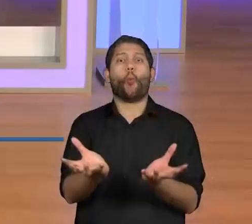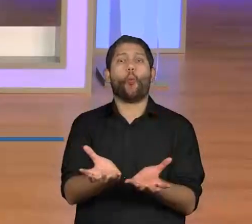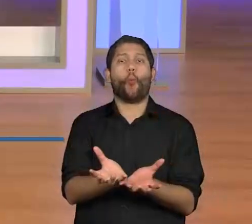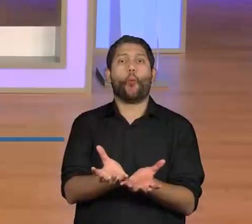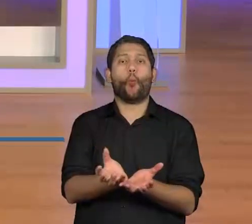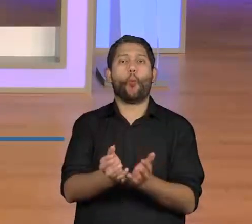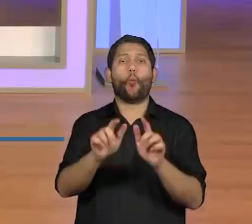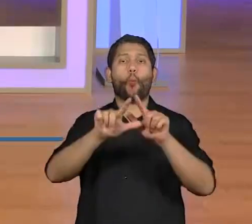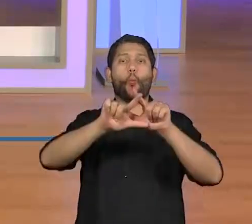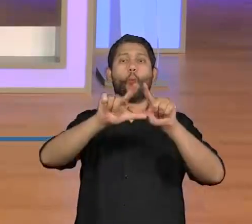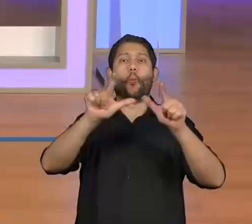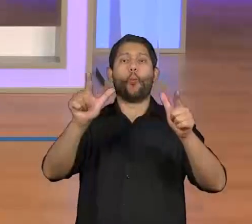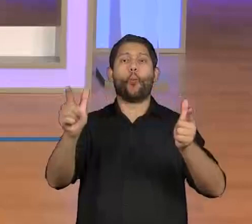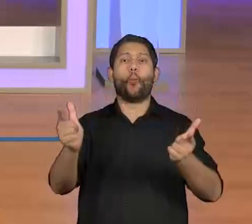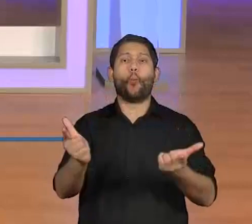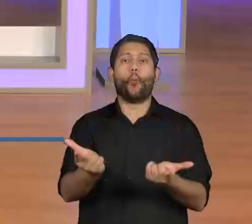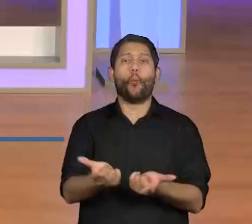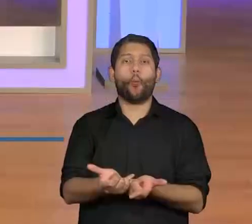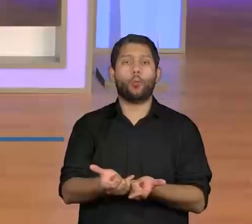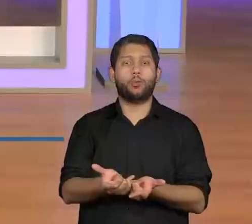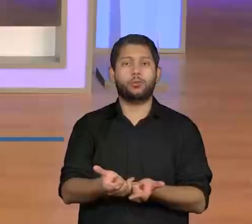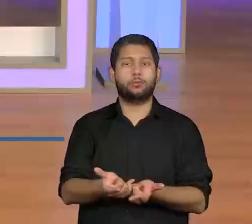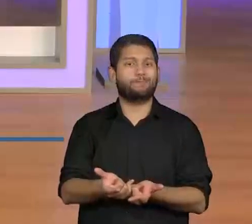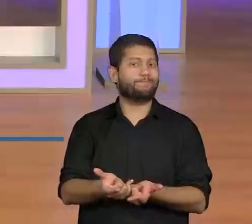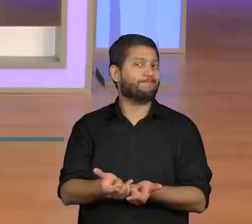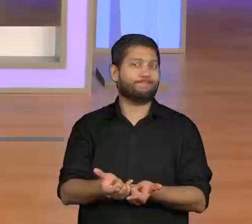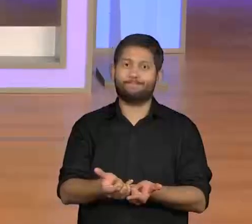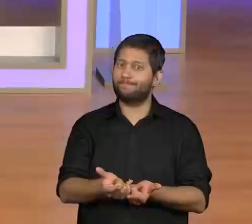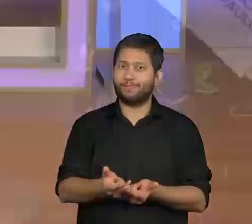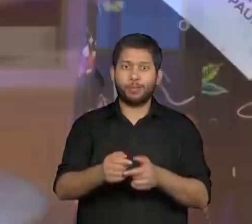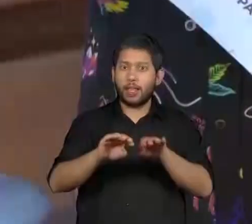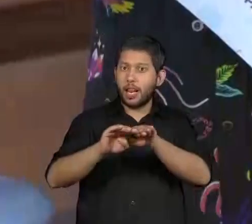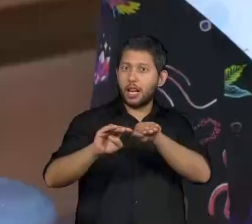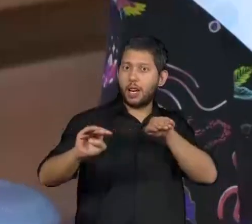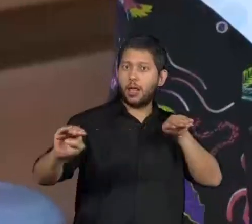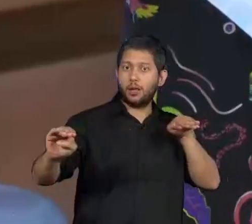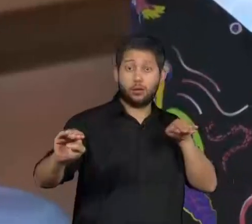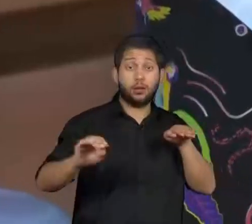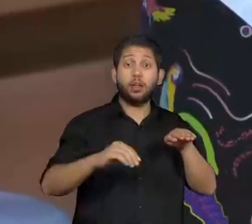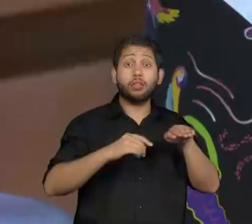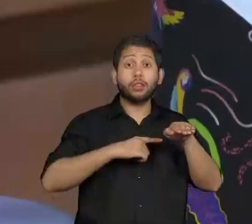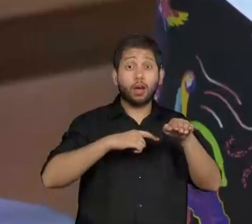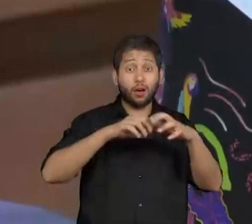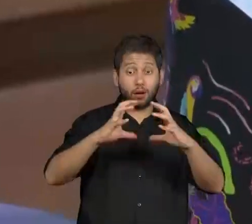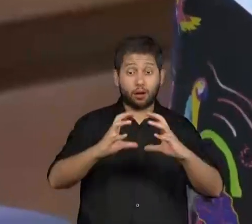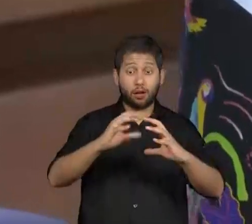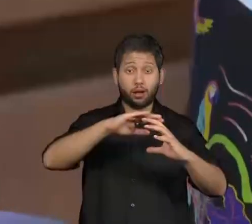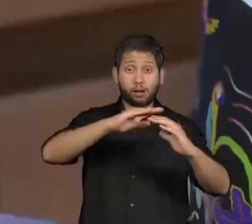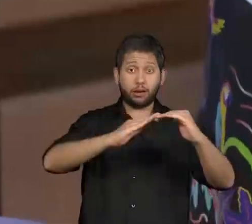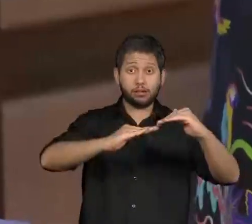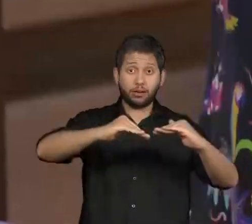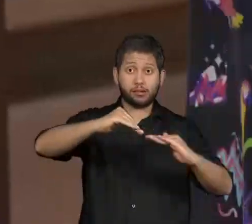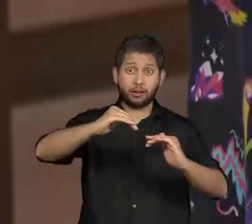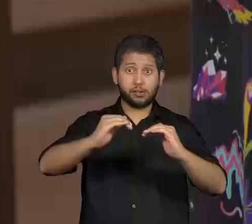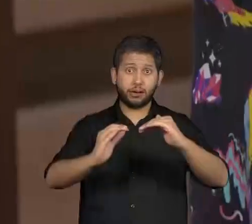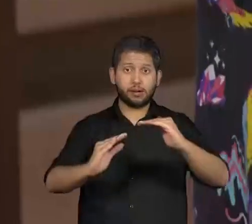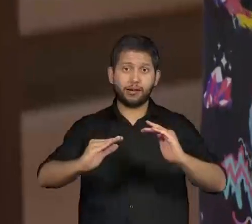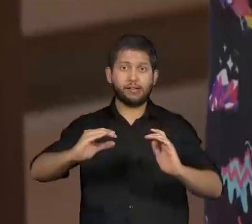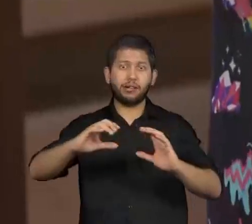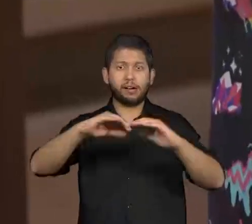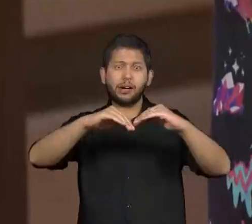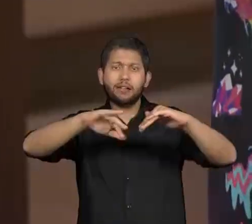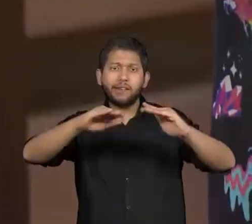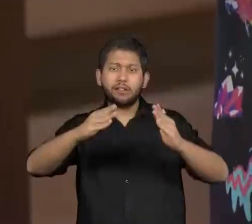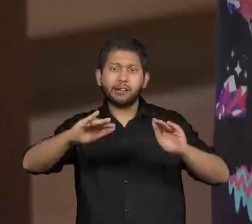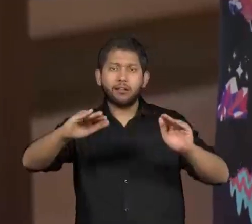terrestre países, o oceano, e isso aqui faz com que tenha várias ondulações o nosso